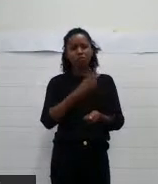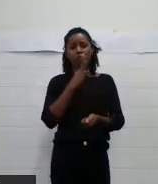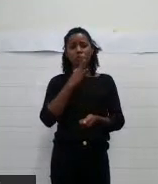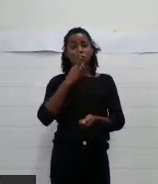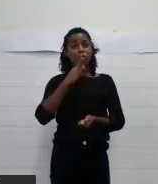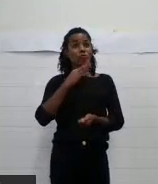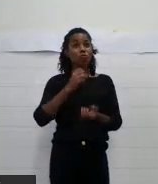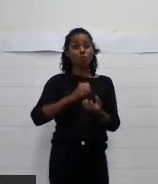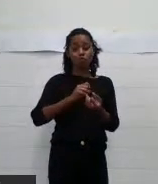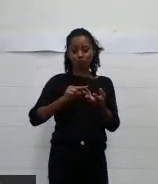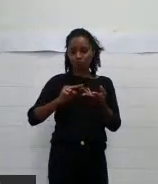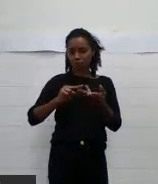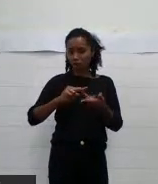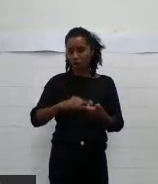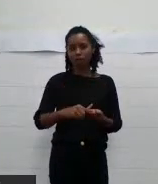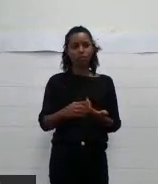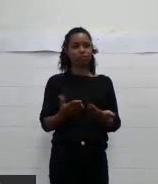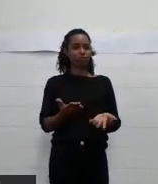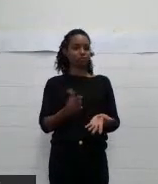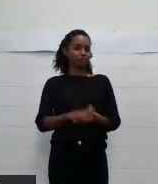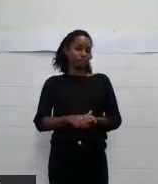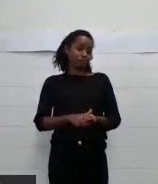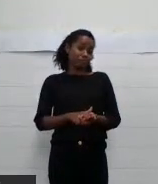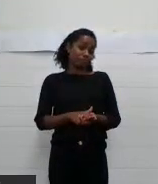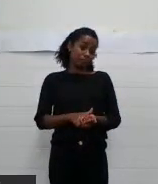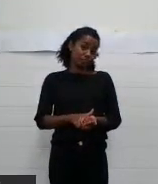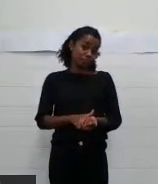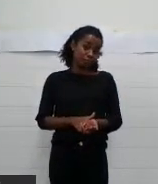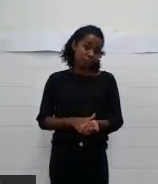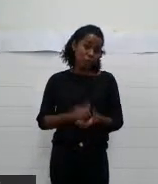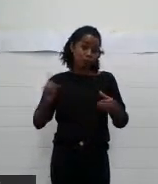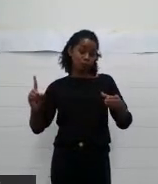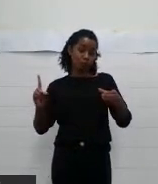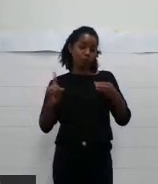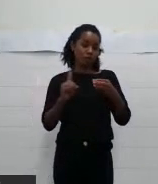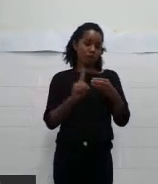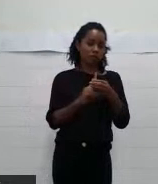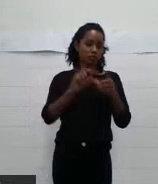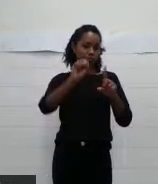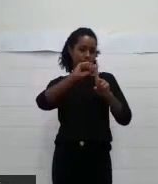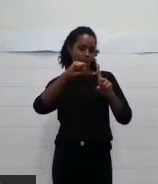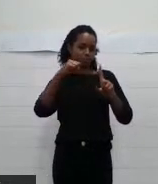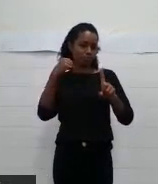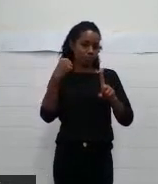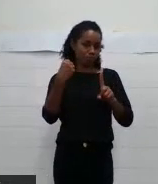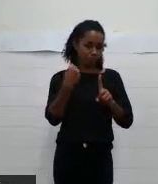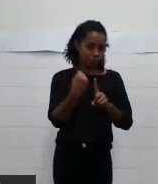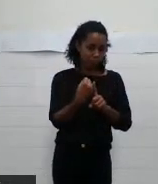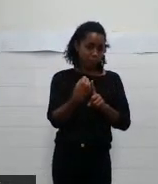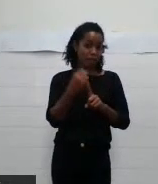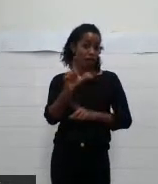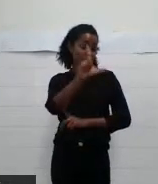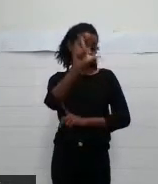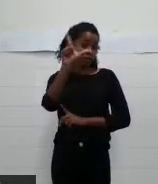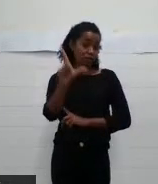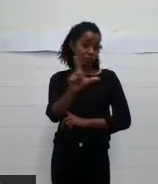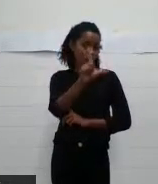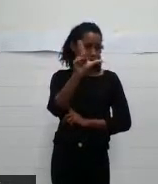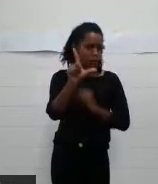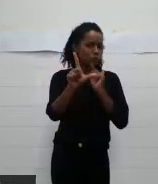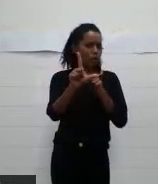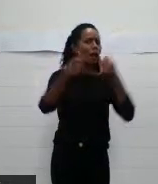em termos de inclusão, eu acho que inclusão social, eu acho que a literatura hegemônica ela precisa ser lida. Ela precisa